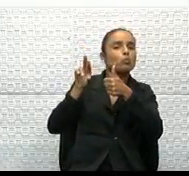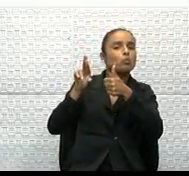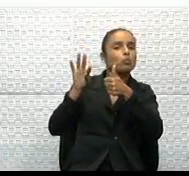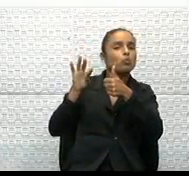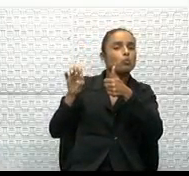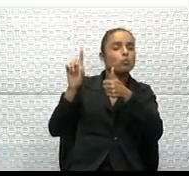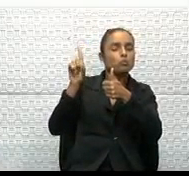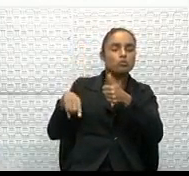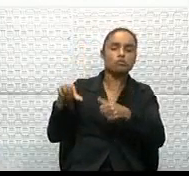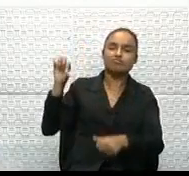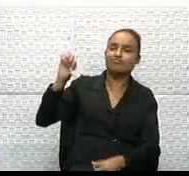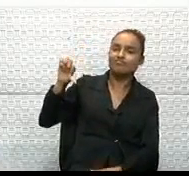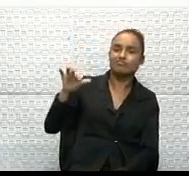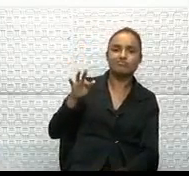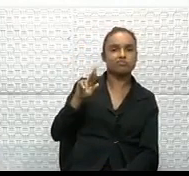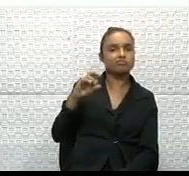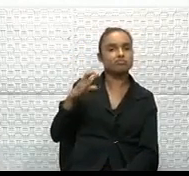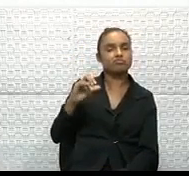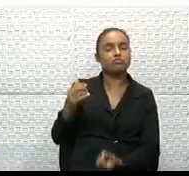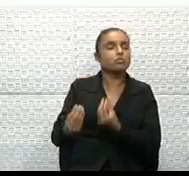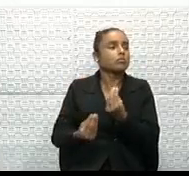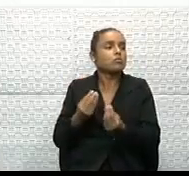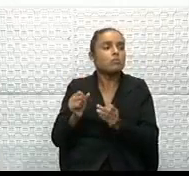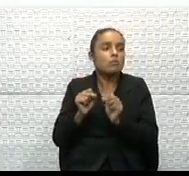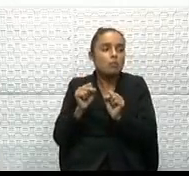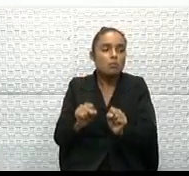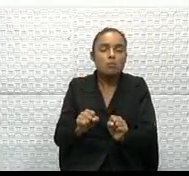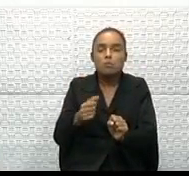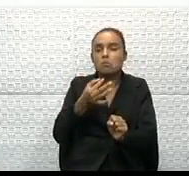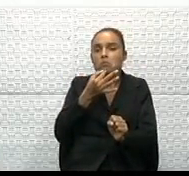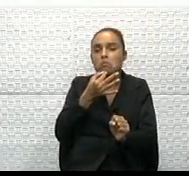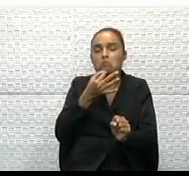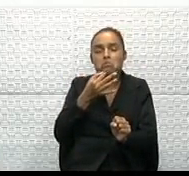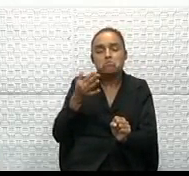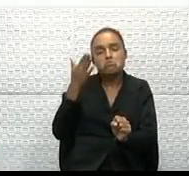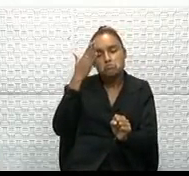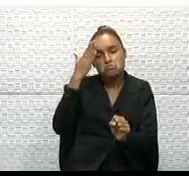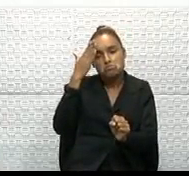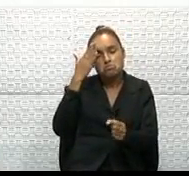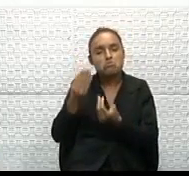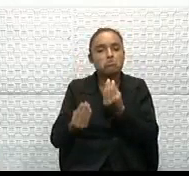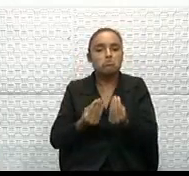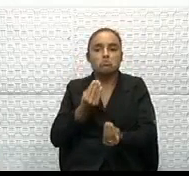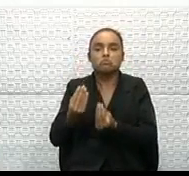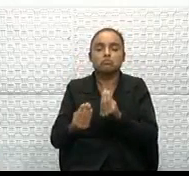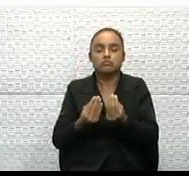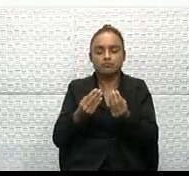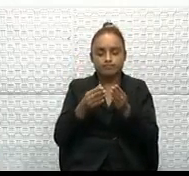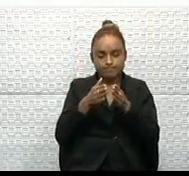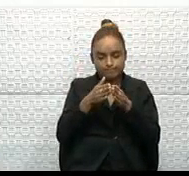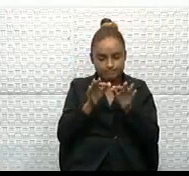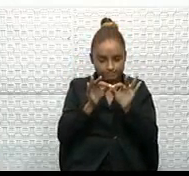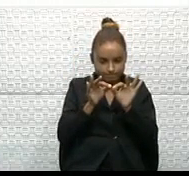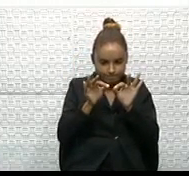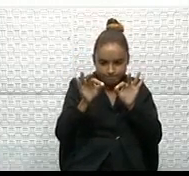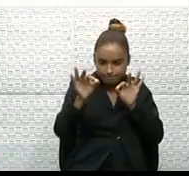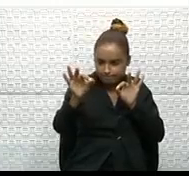fraca? De que forma podemos mensurar, ou seja, de que forma nós podemos medir